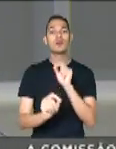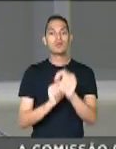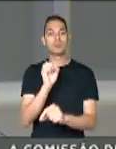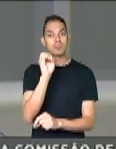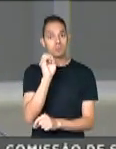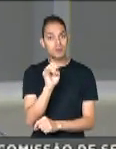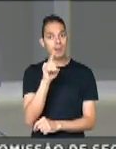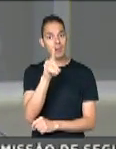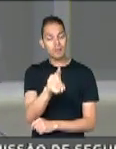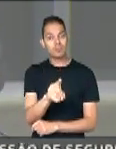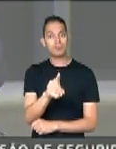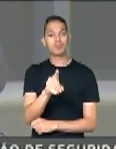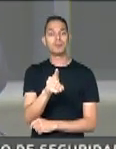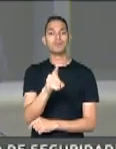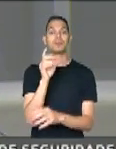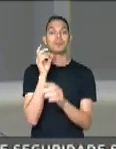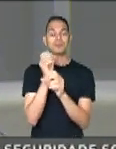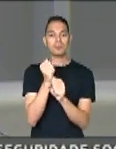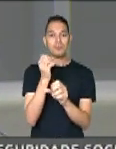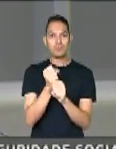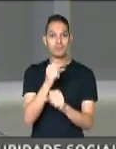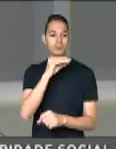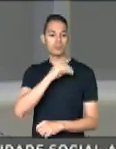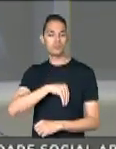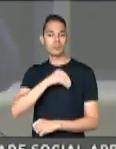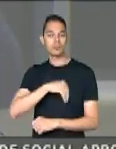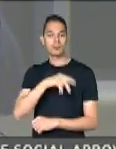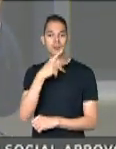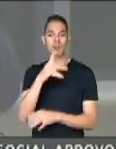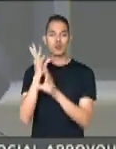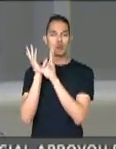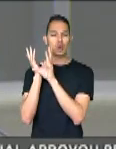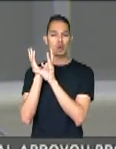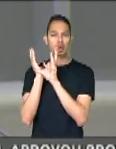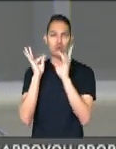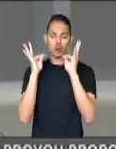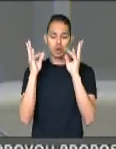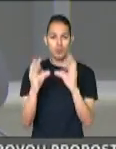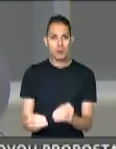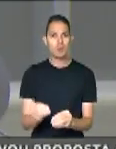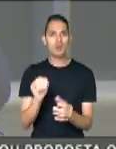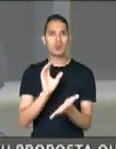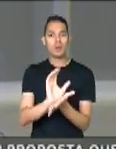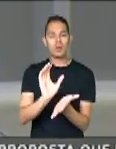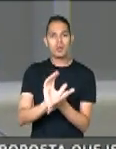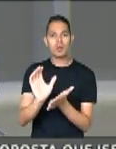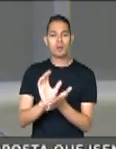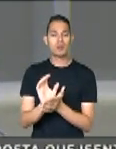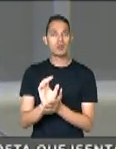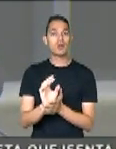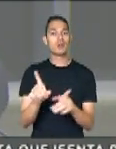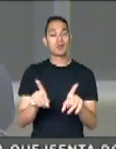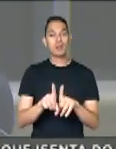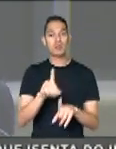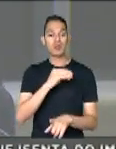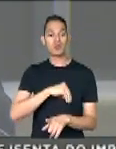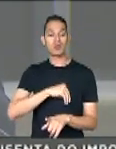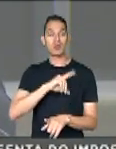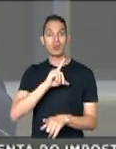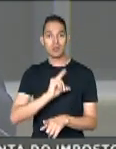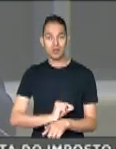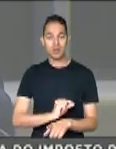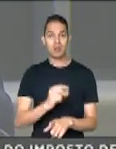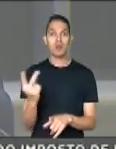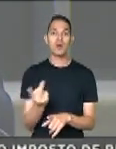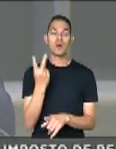Se você vai valer para contar sobre o seu salário toda a contribuição, inclusive os salários mais baixos que você contribuiu, o valor